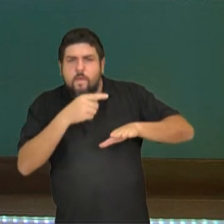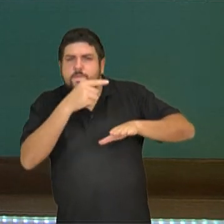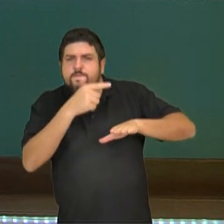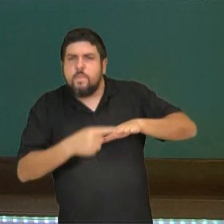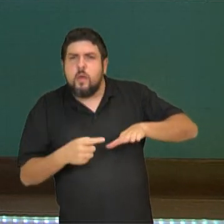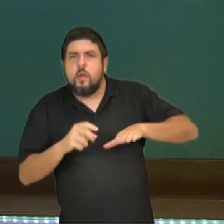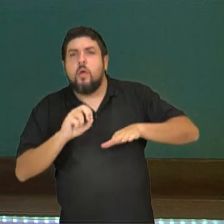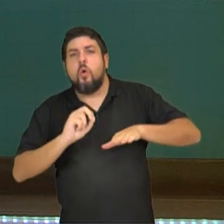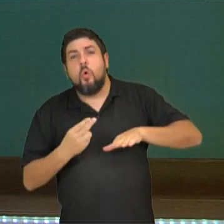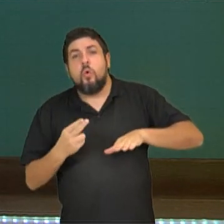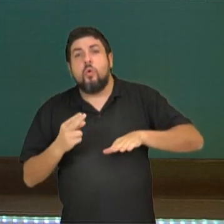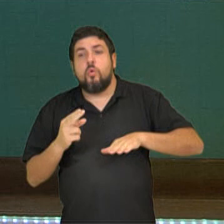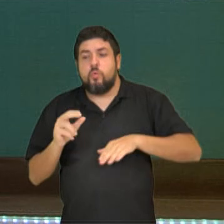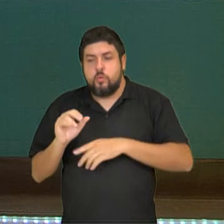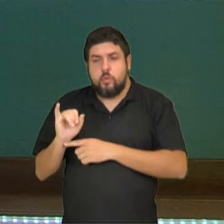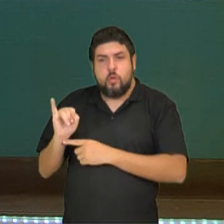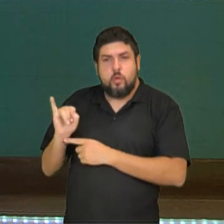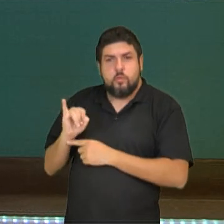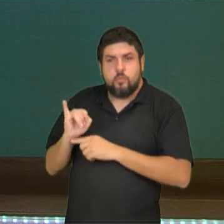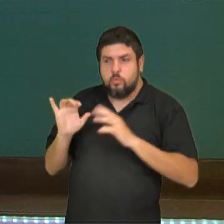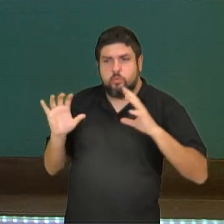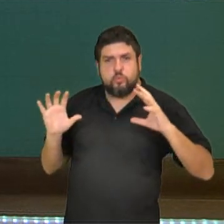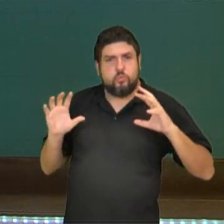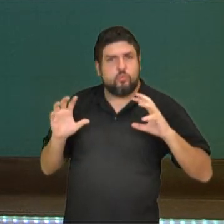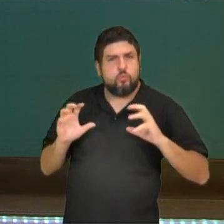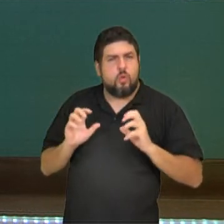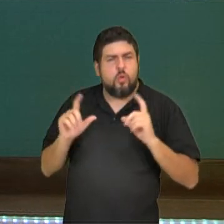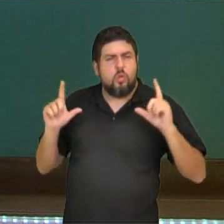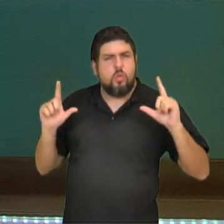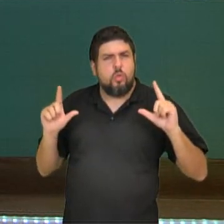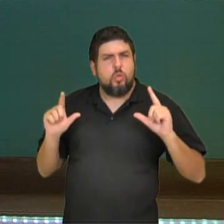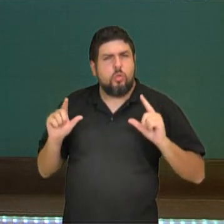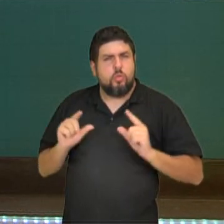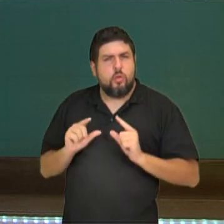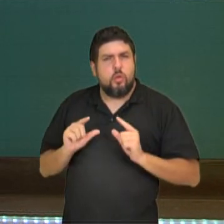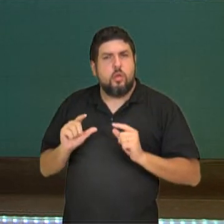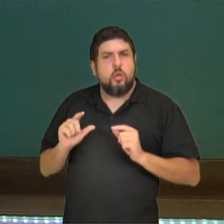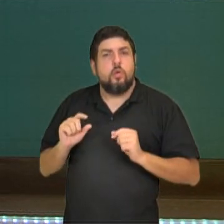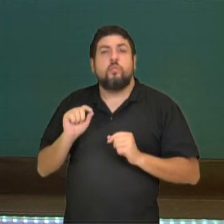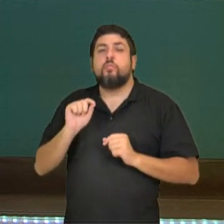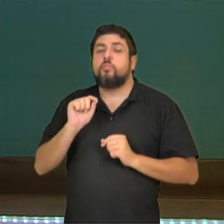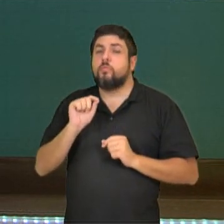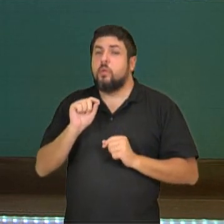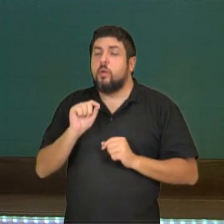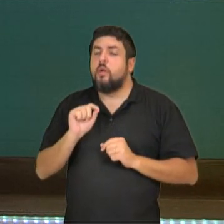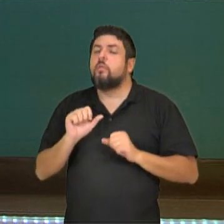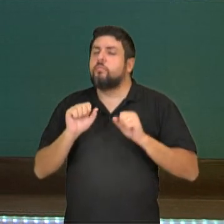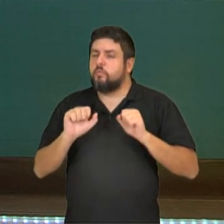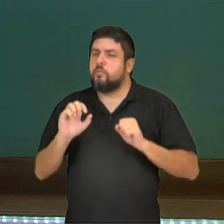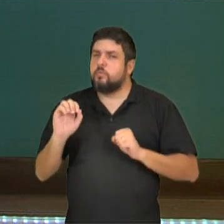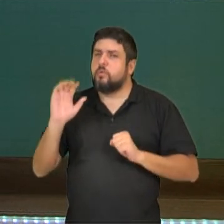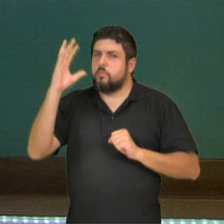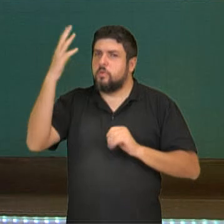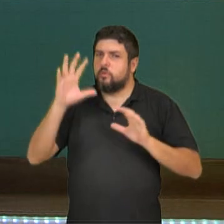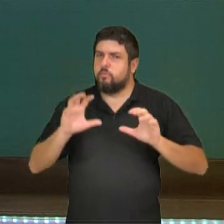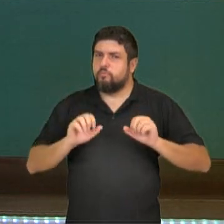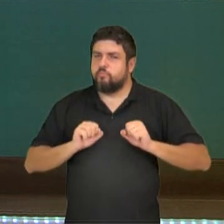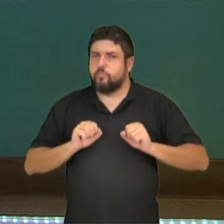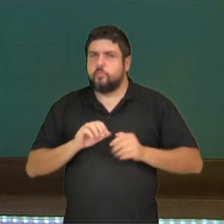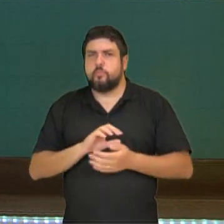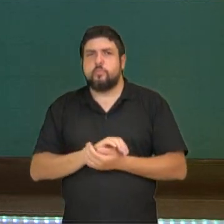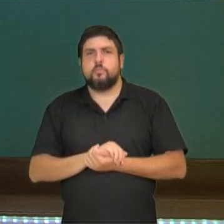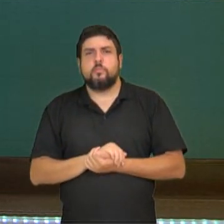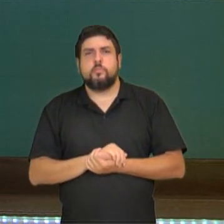sistema imunológico mais enfraquecido, debilitado, é mais chances de adquirirmos as micoses. E